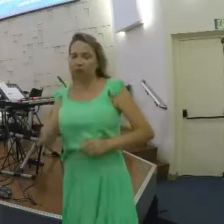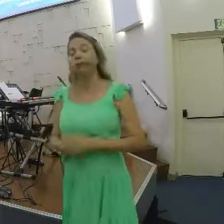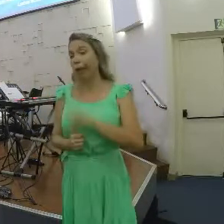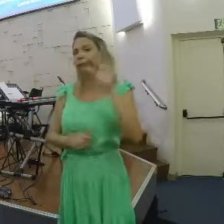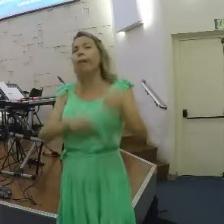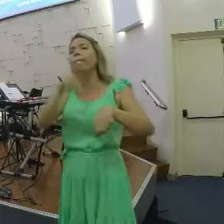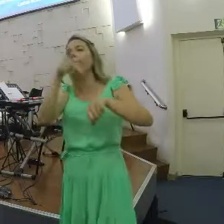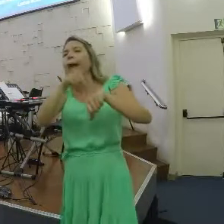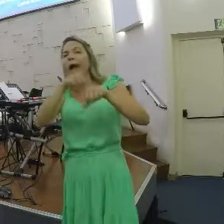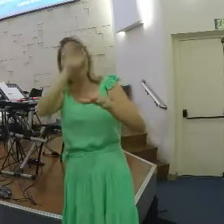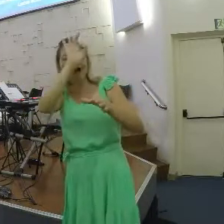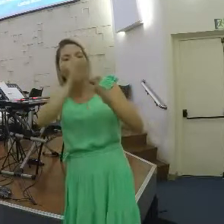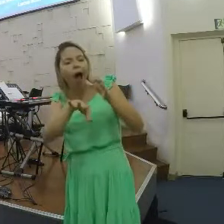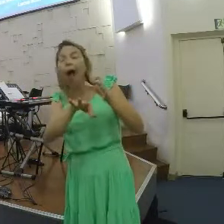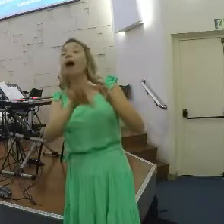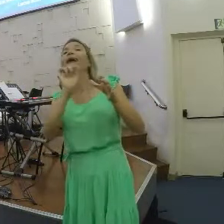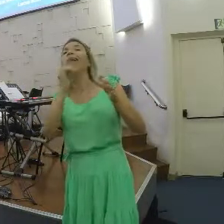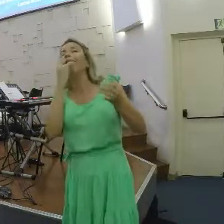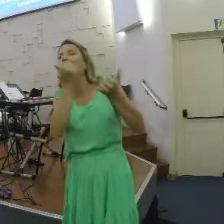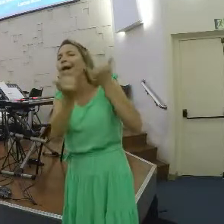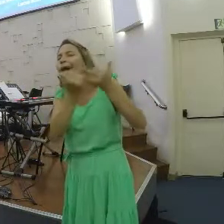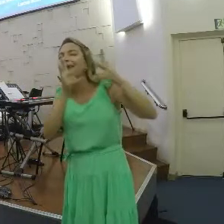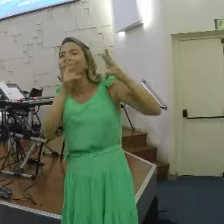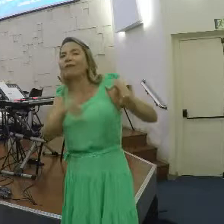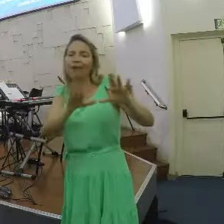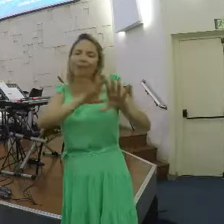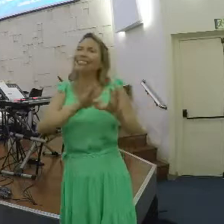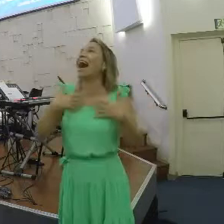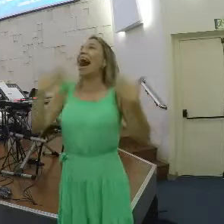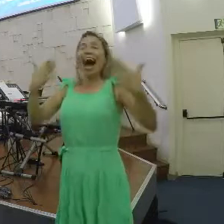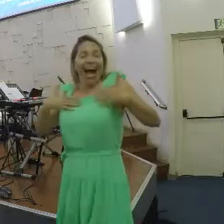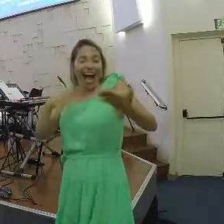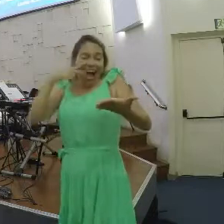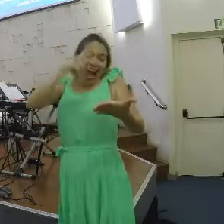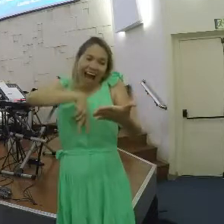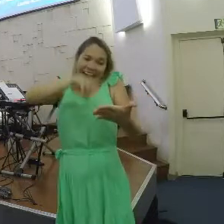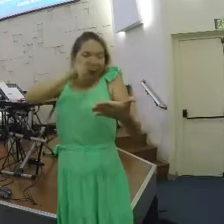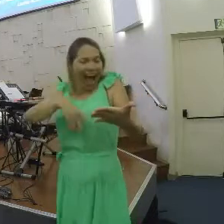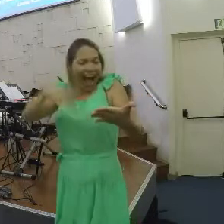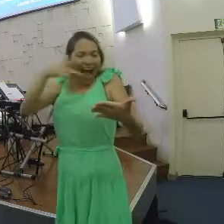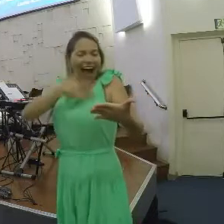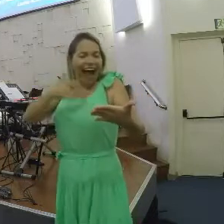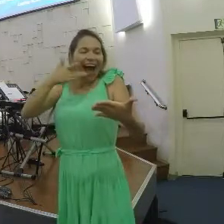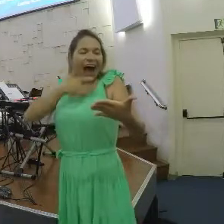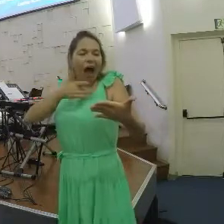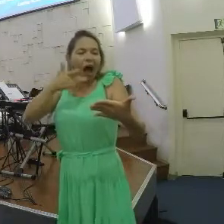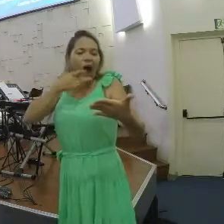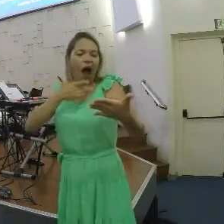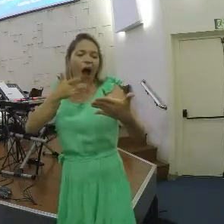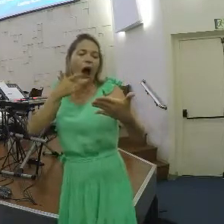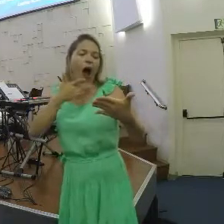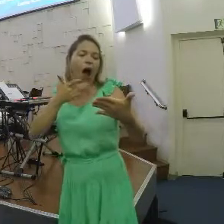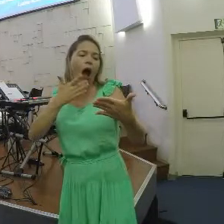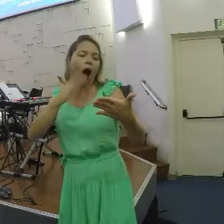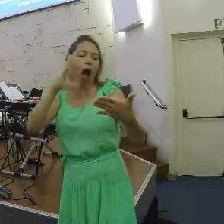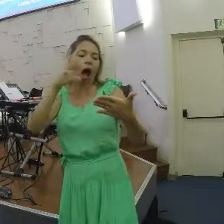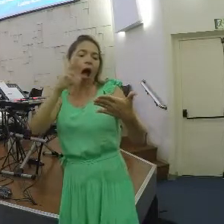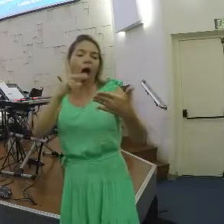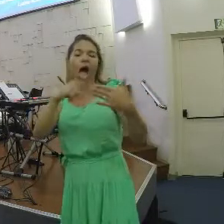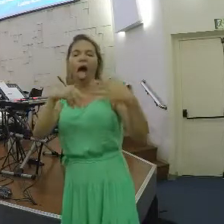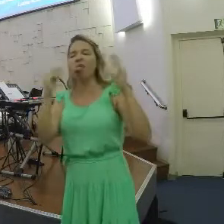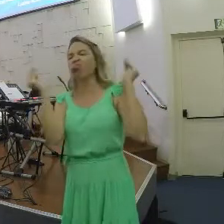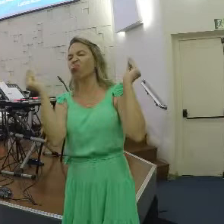a palavra, a recebem com alegria. Estes não têm raiz, creem apenas por algum tempo e na